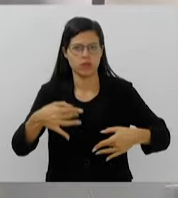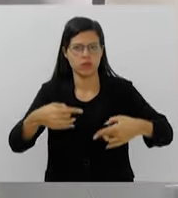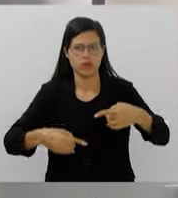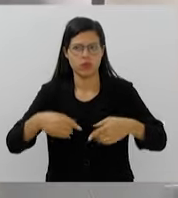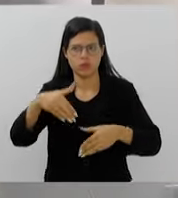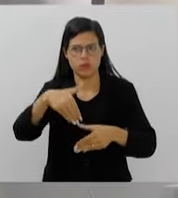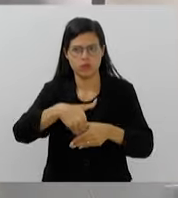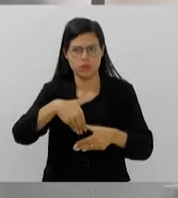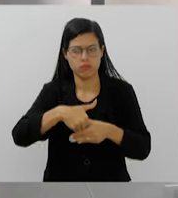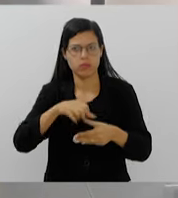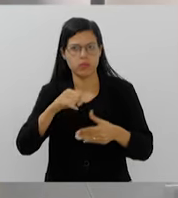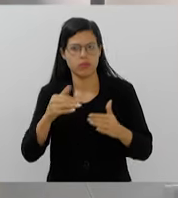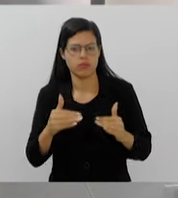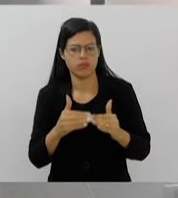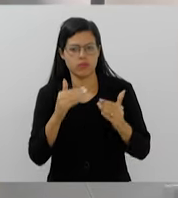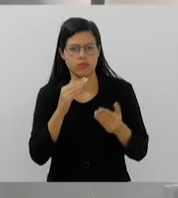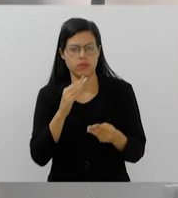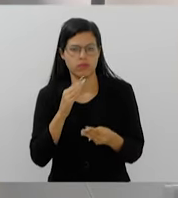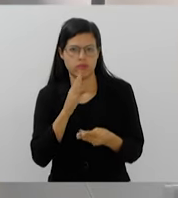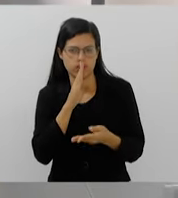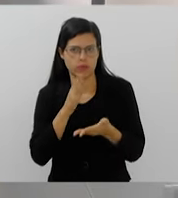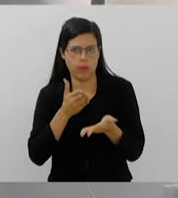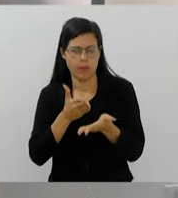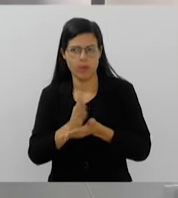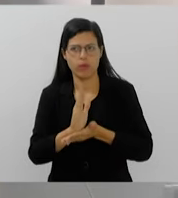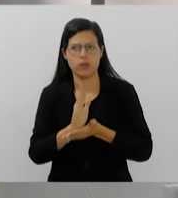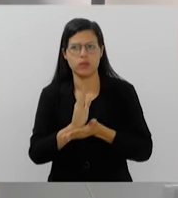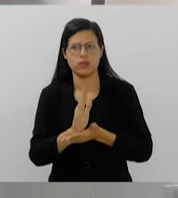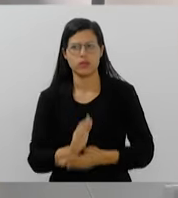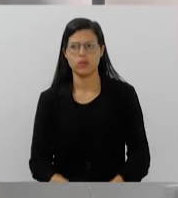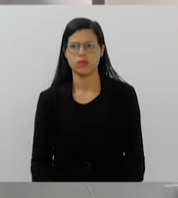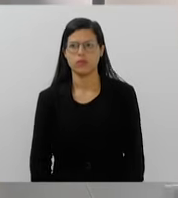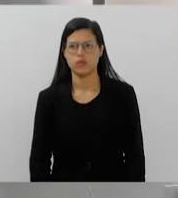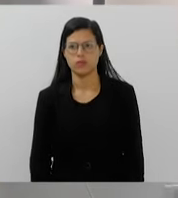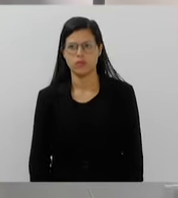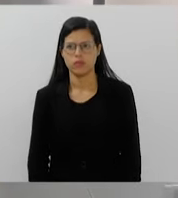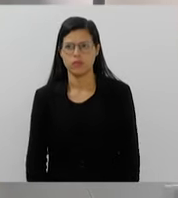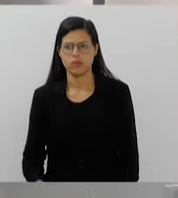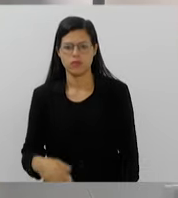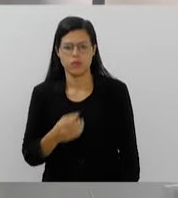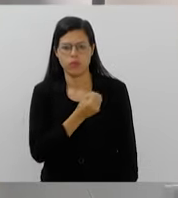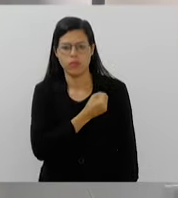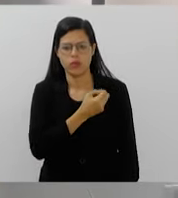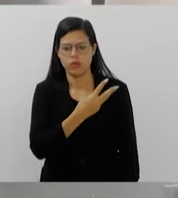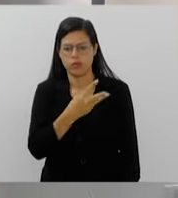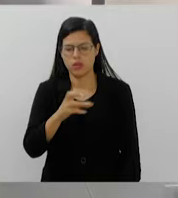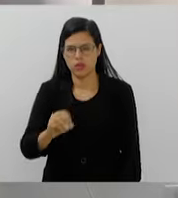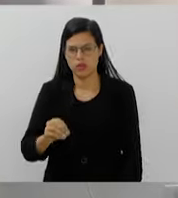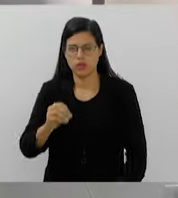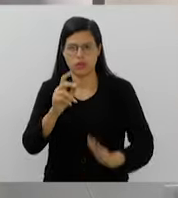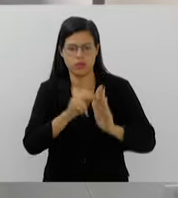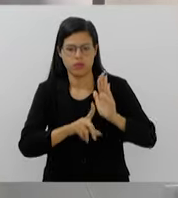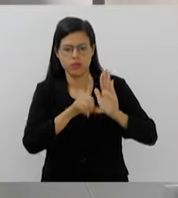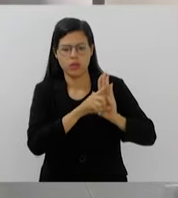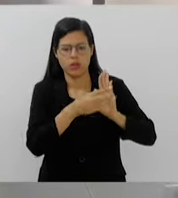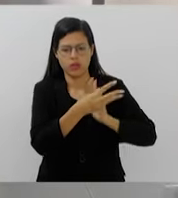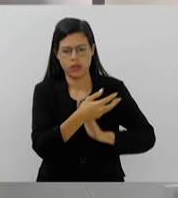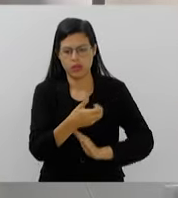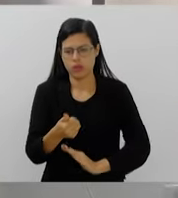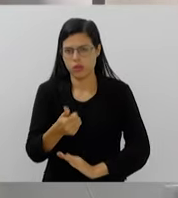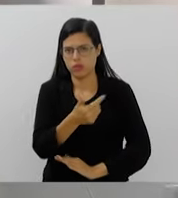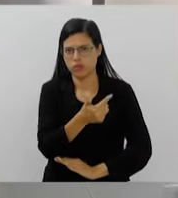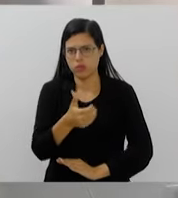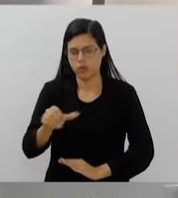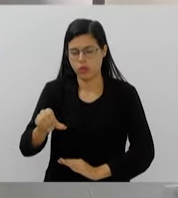votação, senhores que aprovam, permaneçam como estão, aprovado. Passo ao 30 da pauta. Projeto de lei 3119